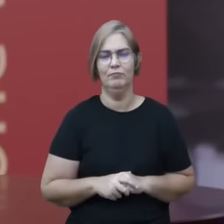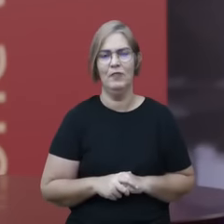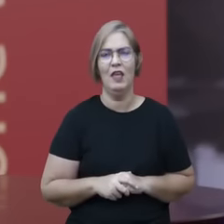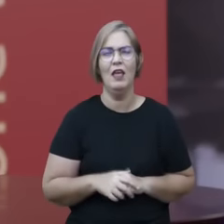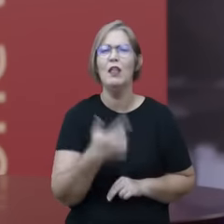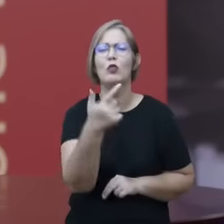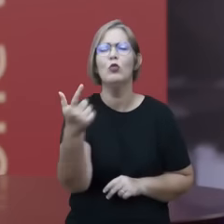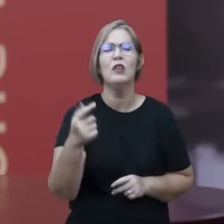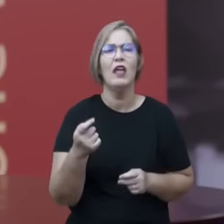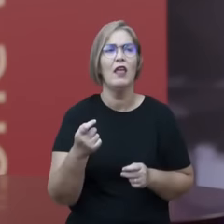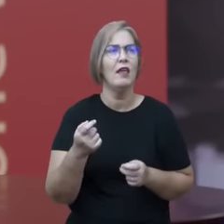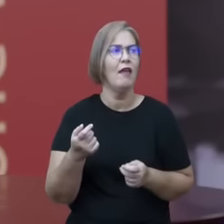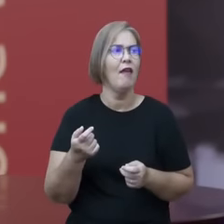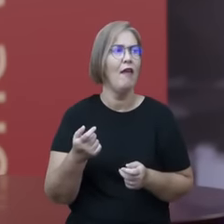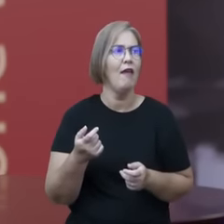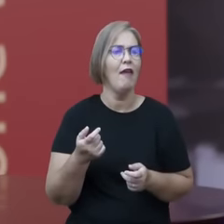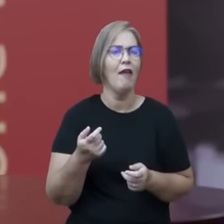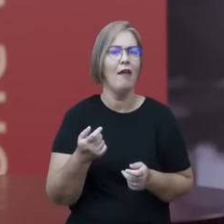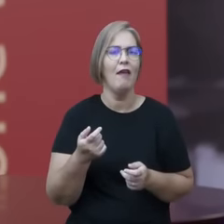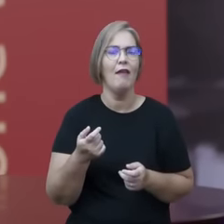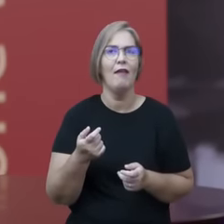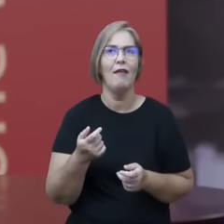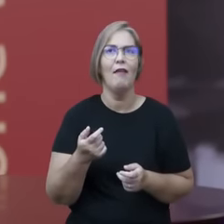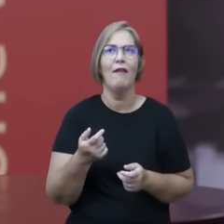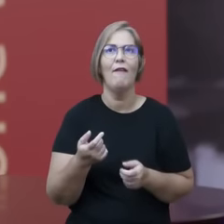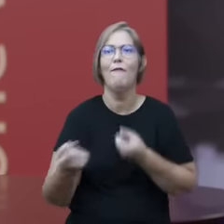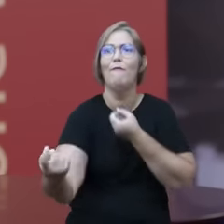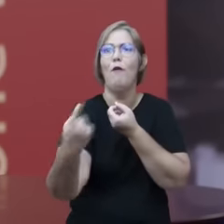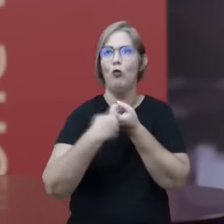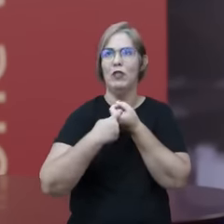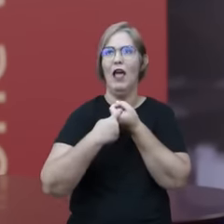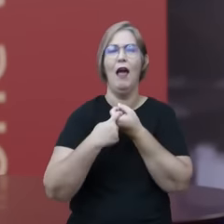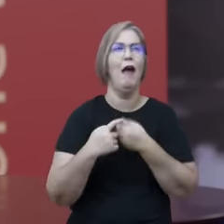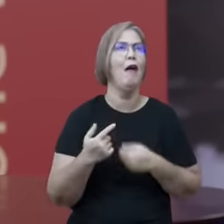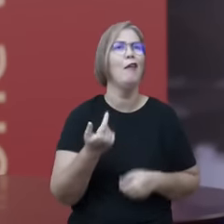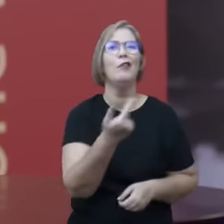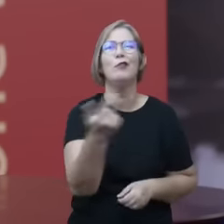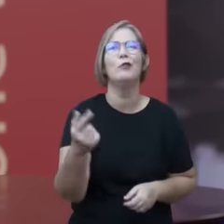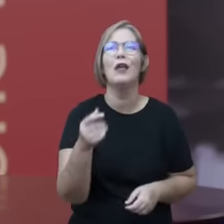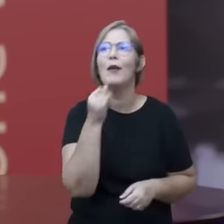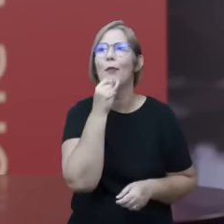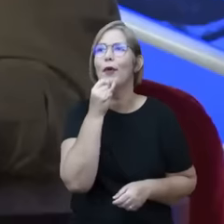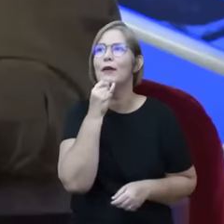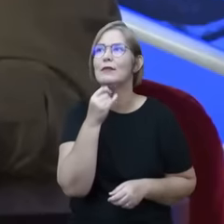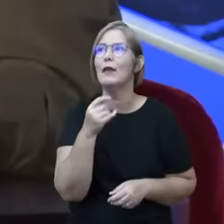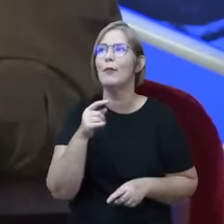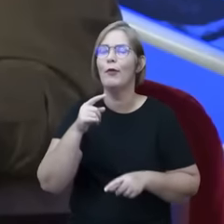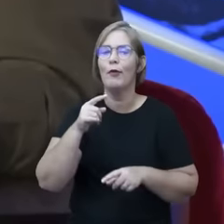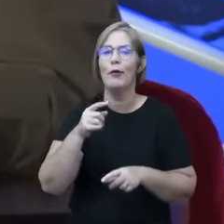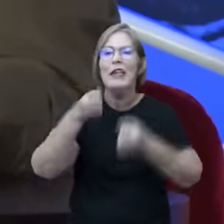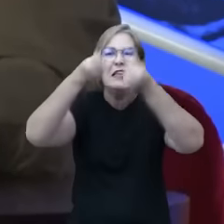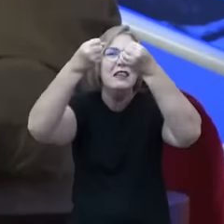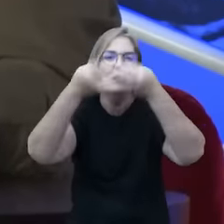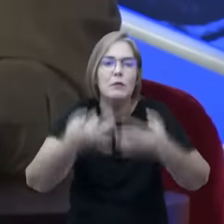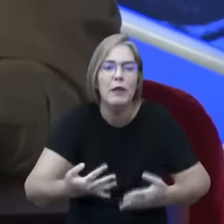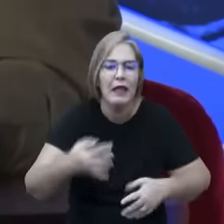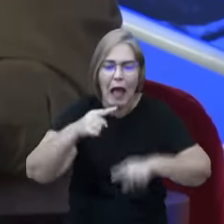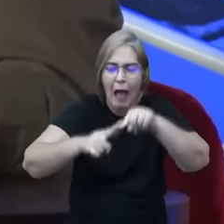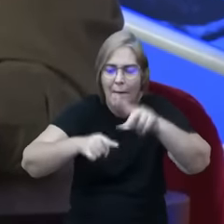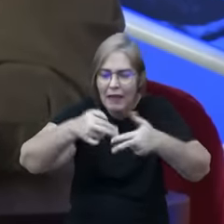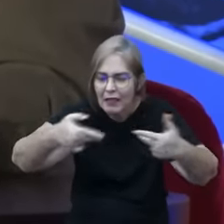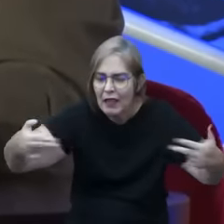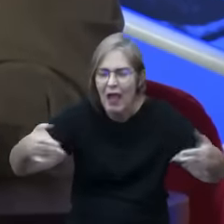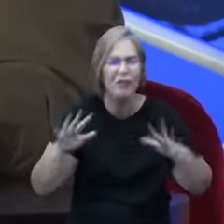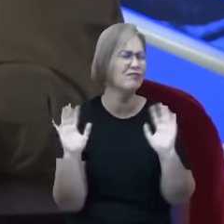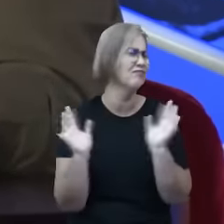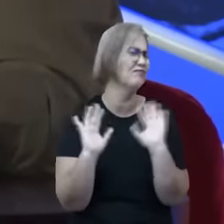ã eh reificar o eterno. Tentar materializar o eterno no tempo seria reificá-lo.